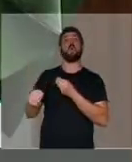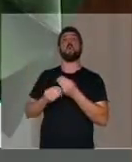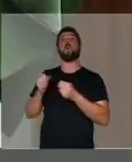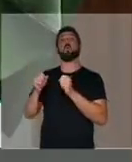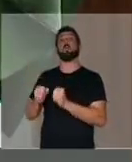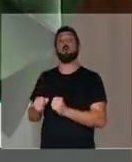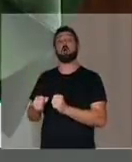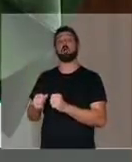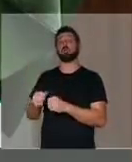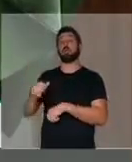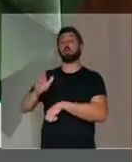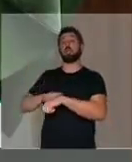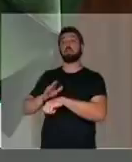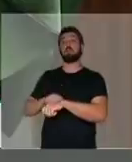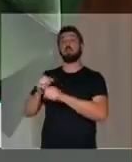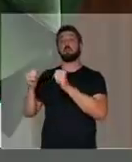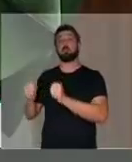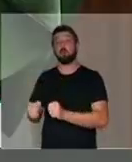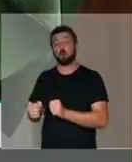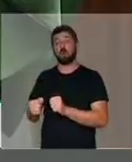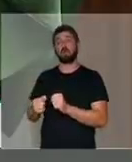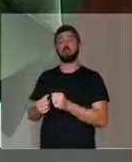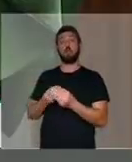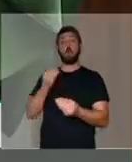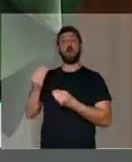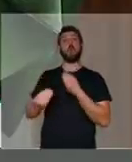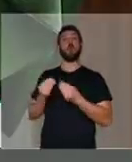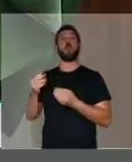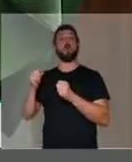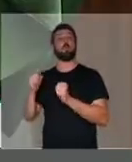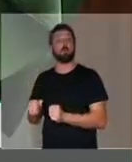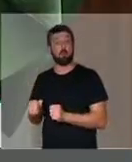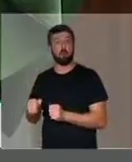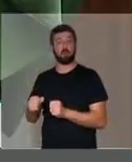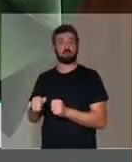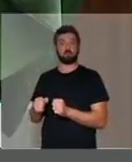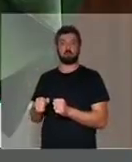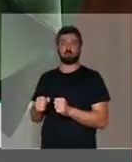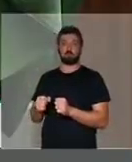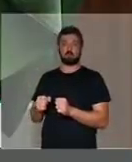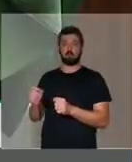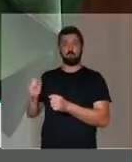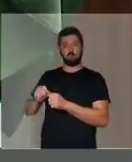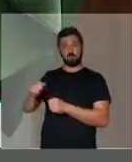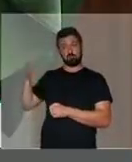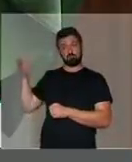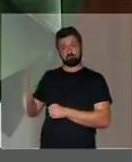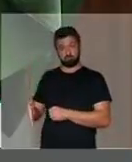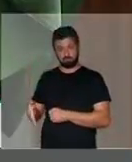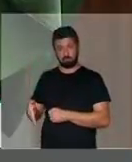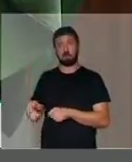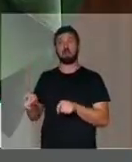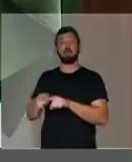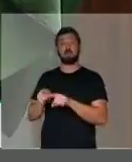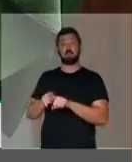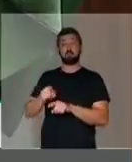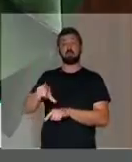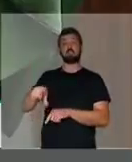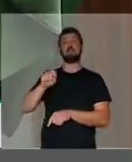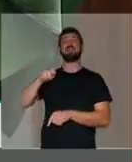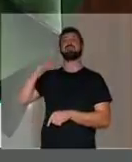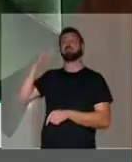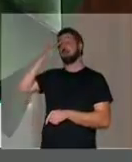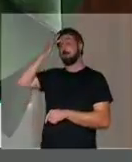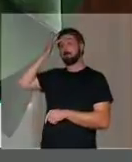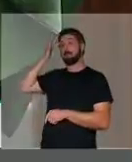o prazo e as condições de execução e, se couber, nomeará o